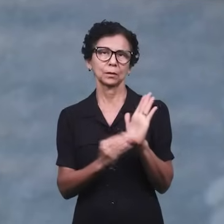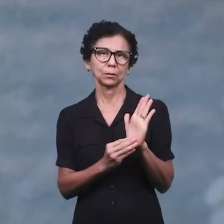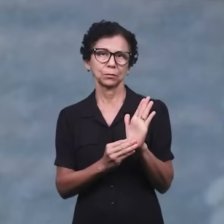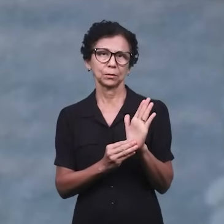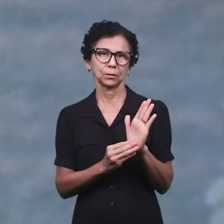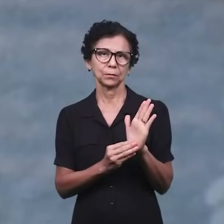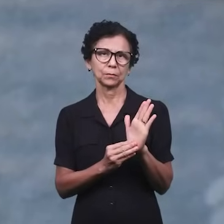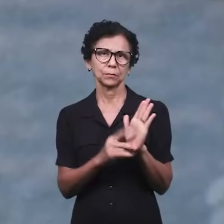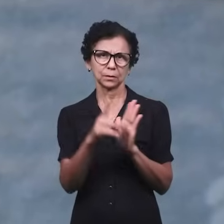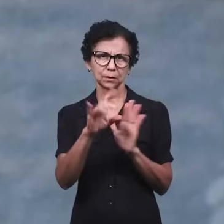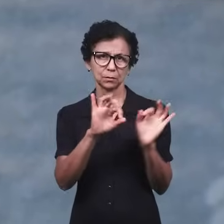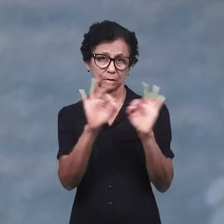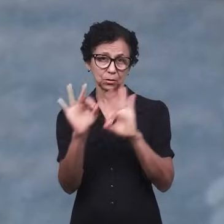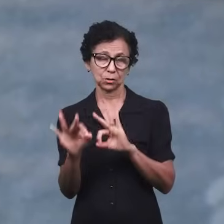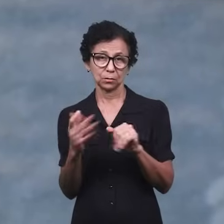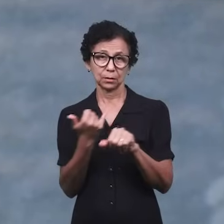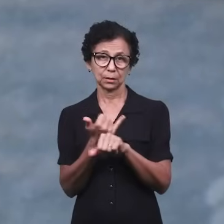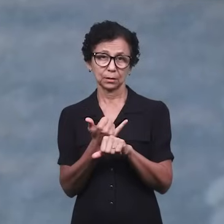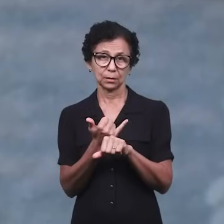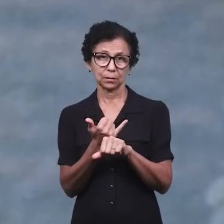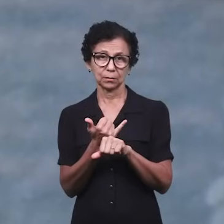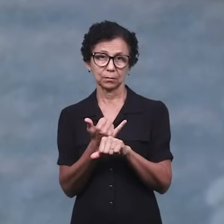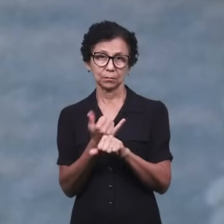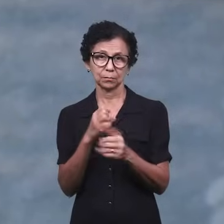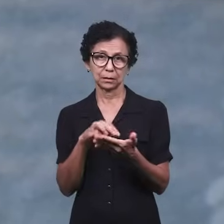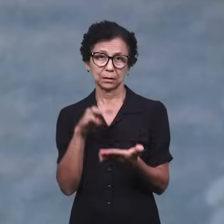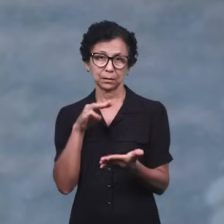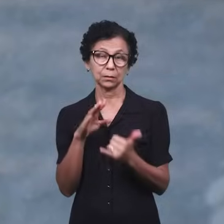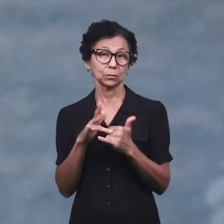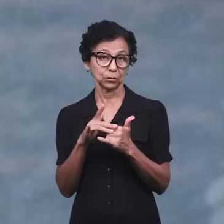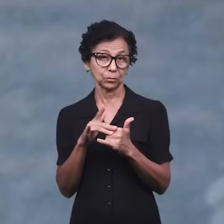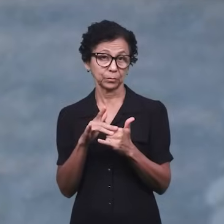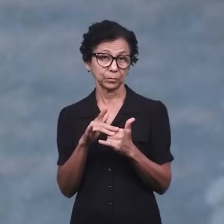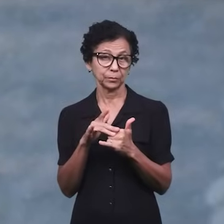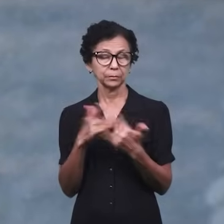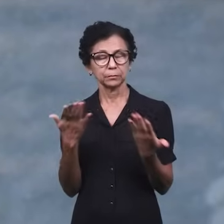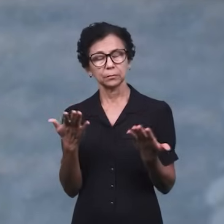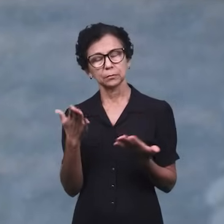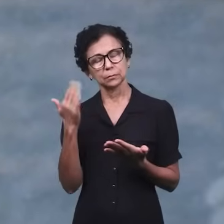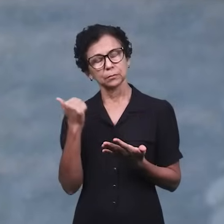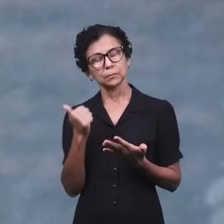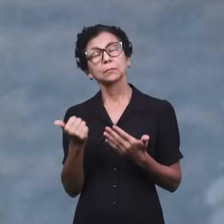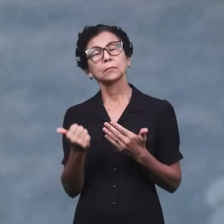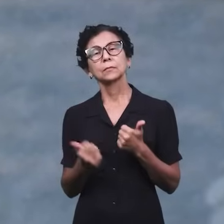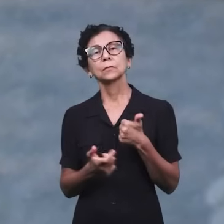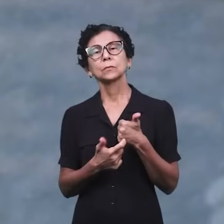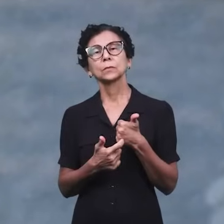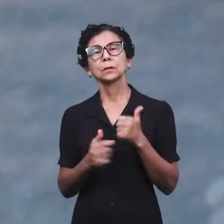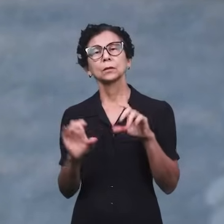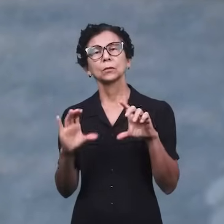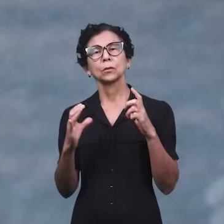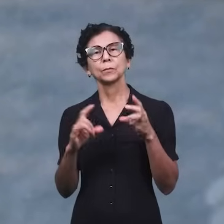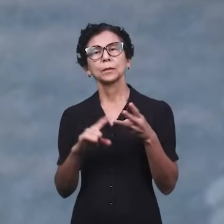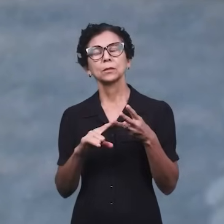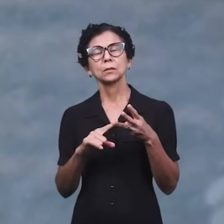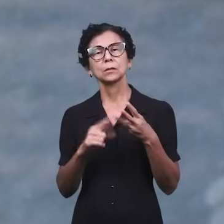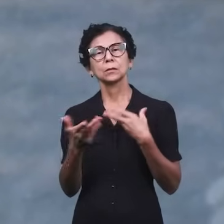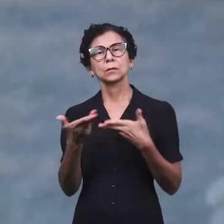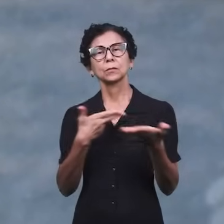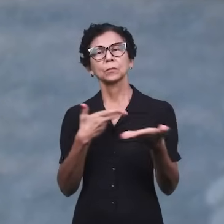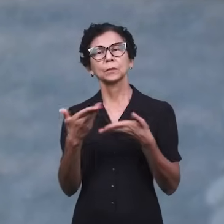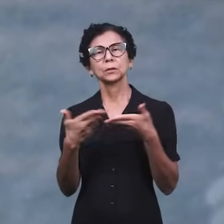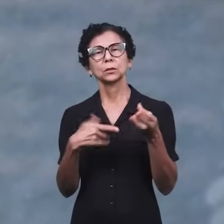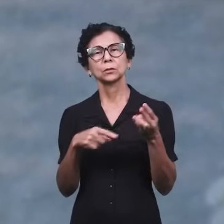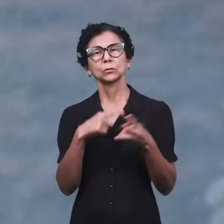você aí a gente aqui você que tá nos assistindo pelo canal da igreja que está Maranata no YouTube já sabe né curta comente E compartilhe